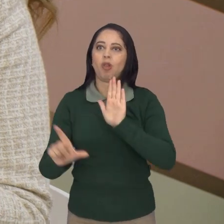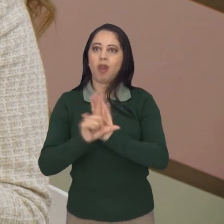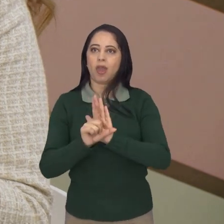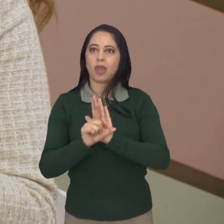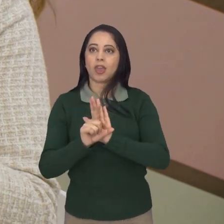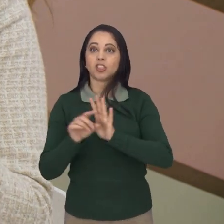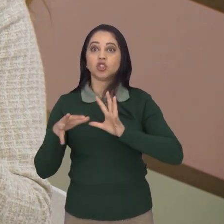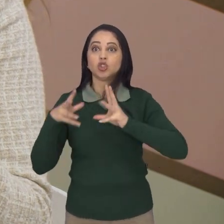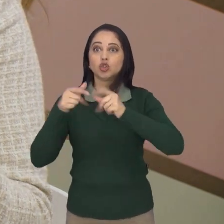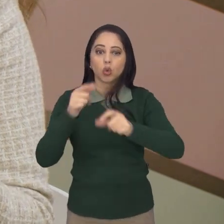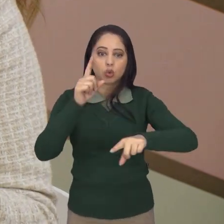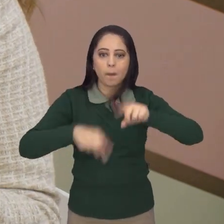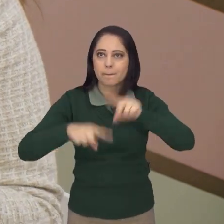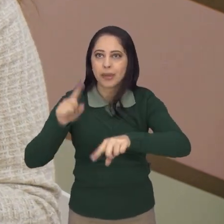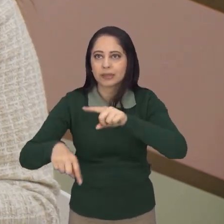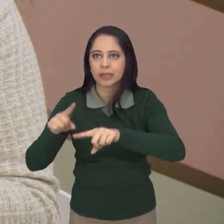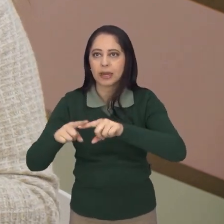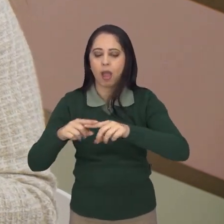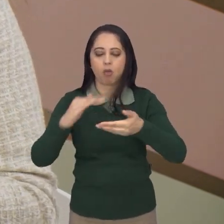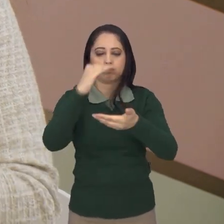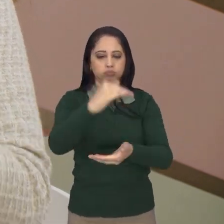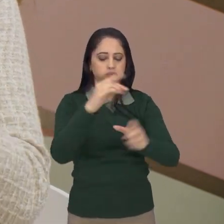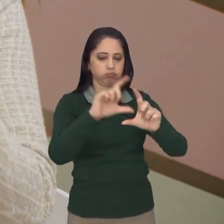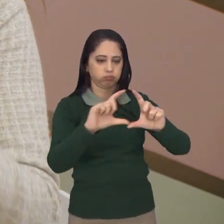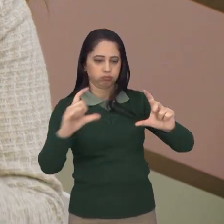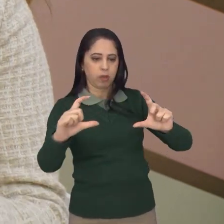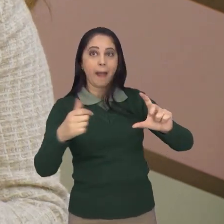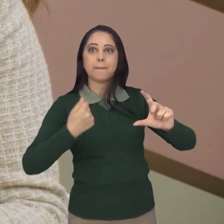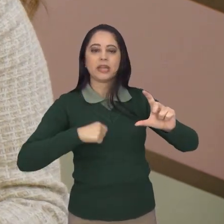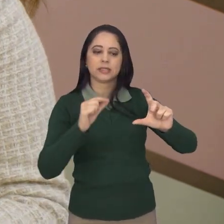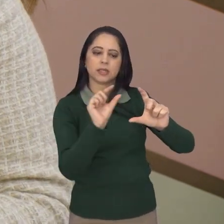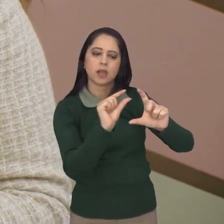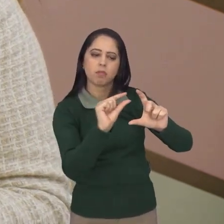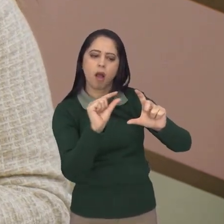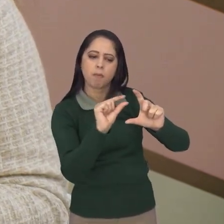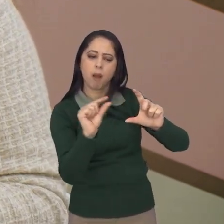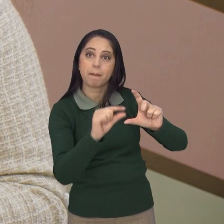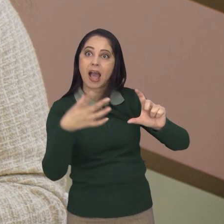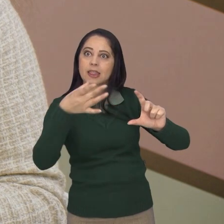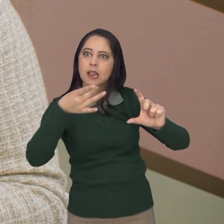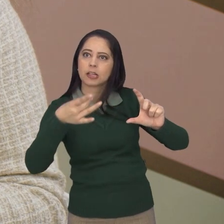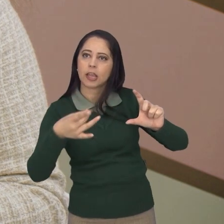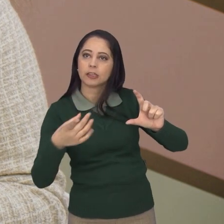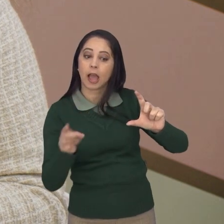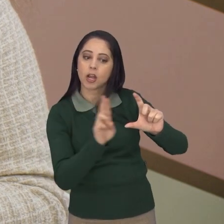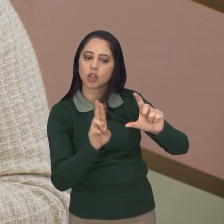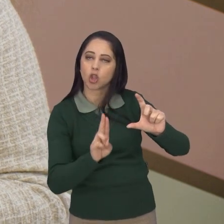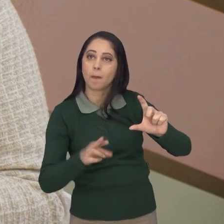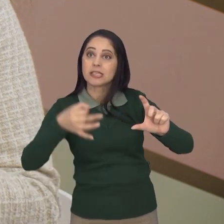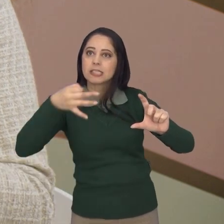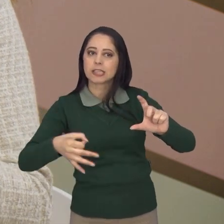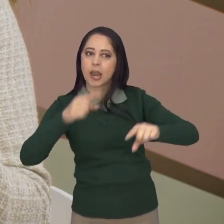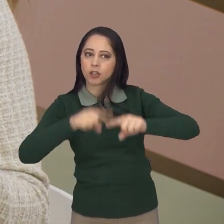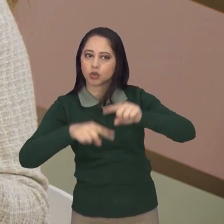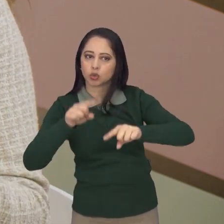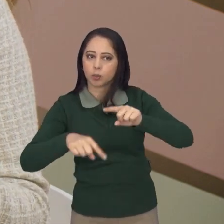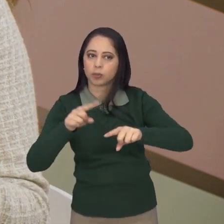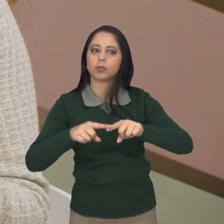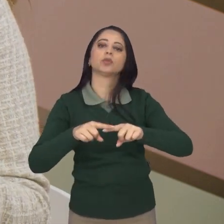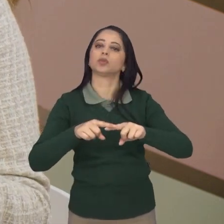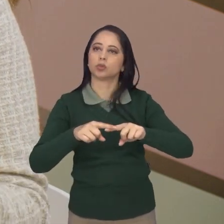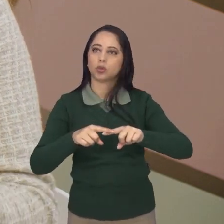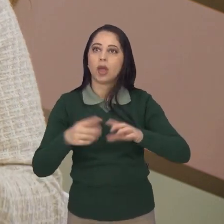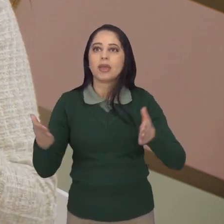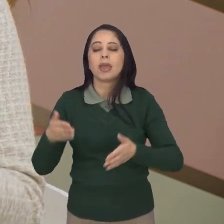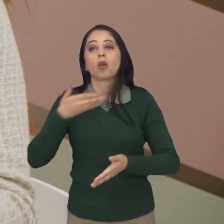tudo que você tem ali, os potenciais alimentos ou alergênicos ou que podem causar as intolerâncias, e aí ficou muito mais